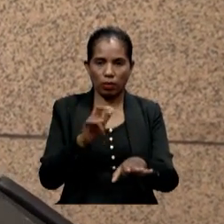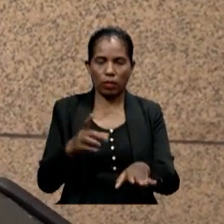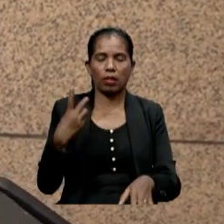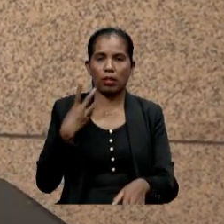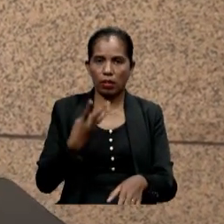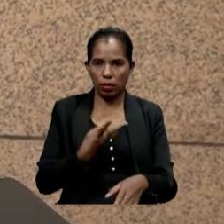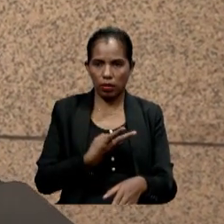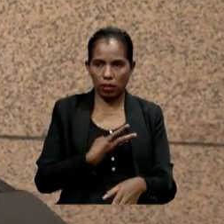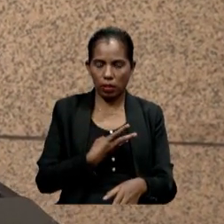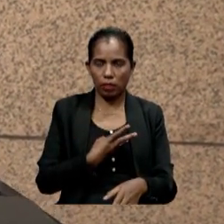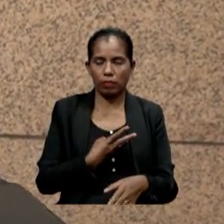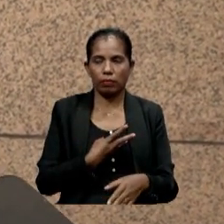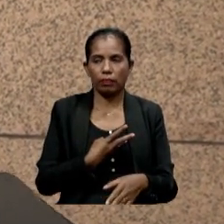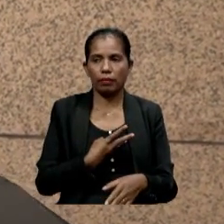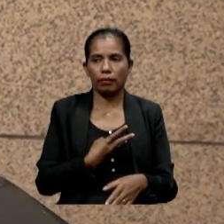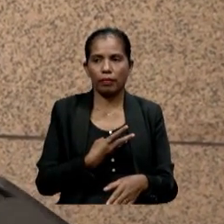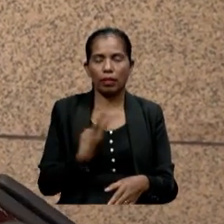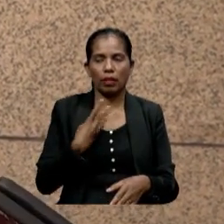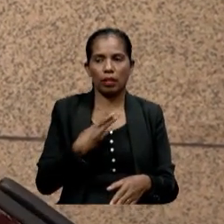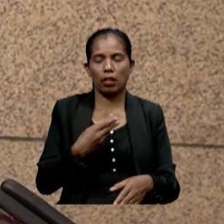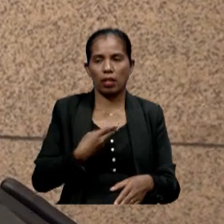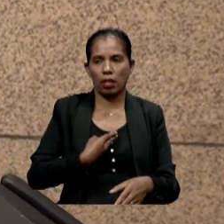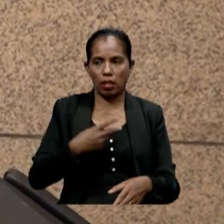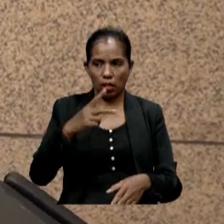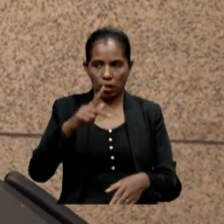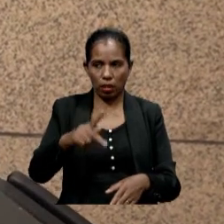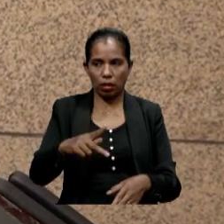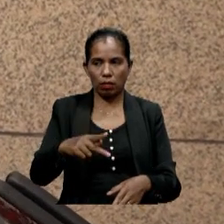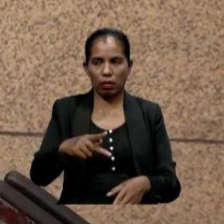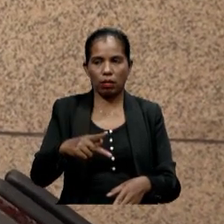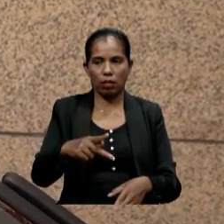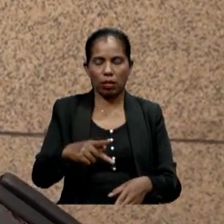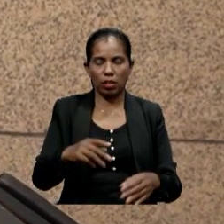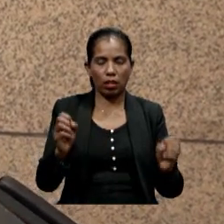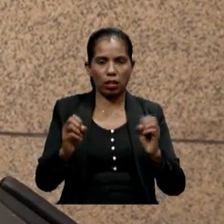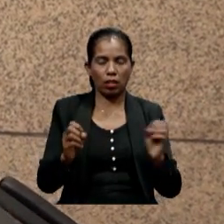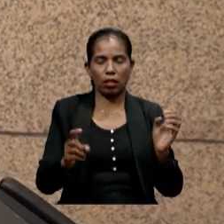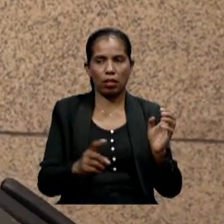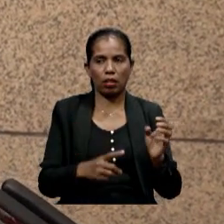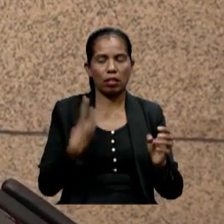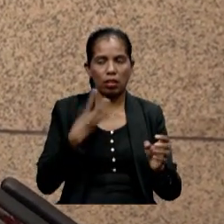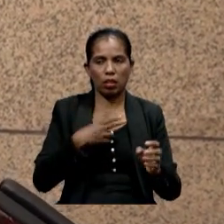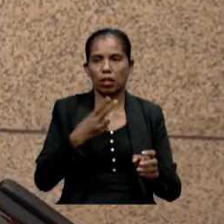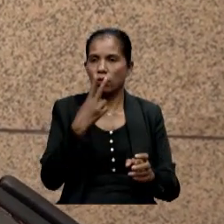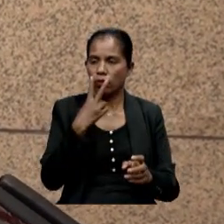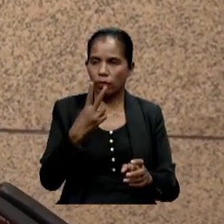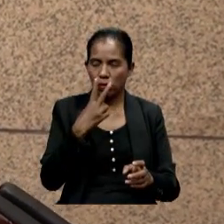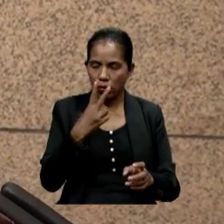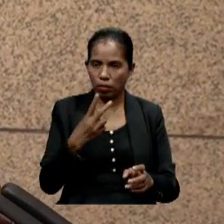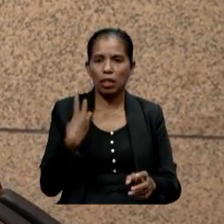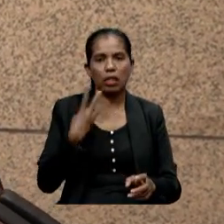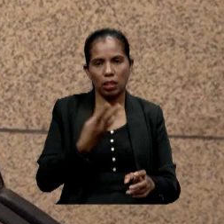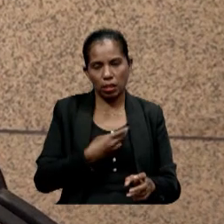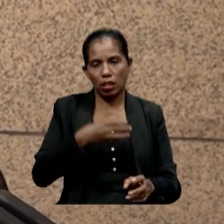maior parte itania hahalok. Itania hahalok na bemakla saudável, hanesan ita fuma, ita